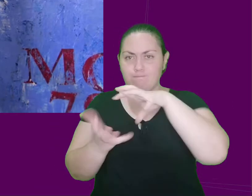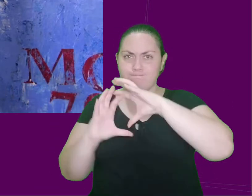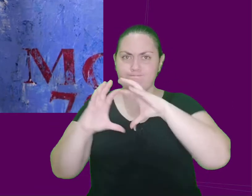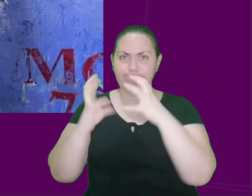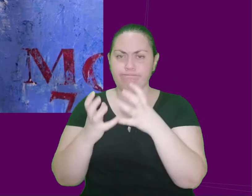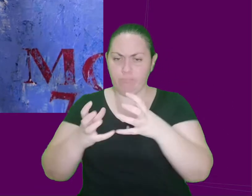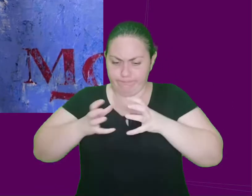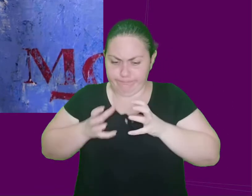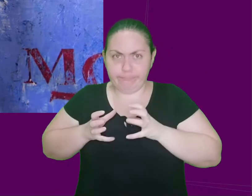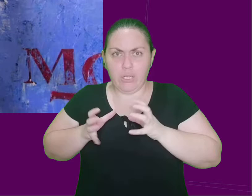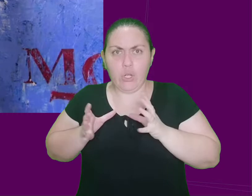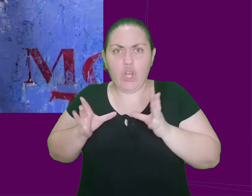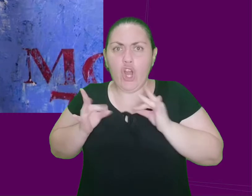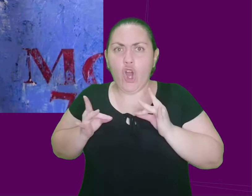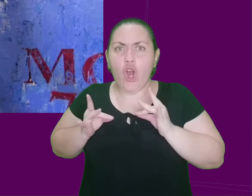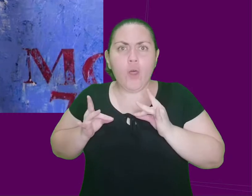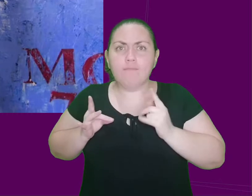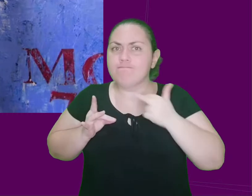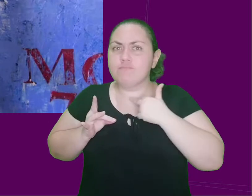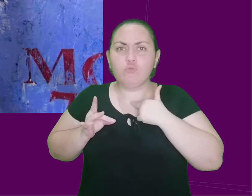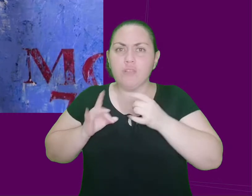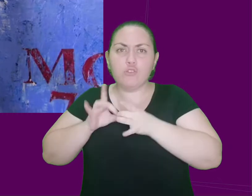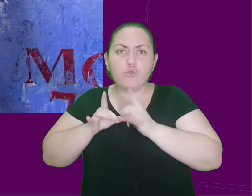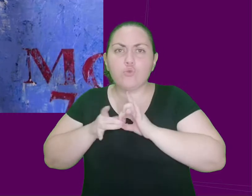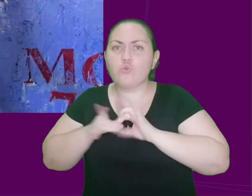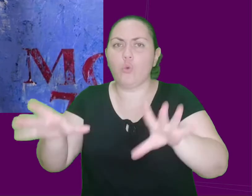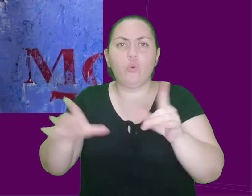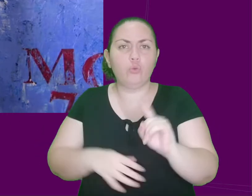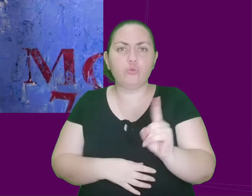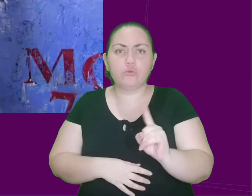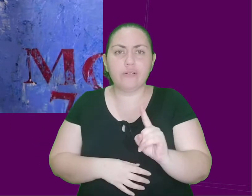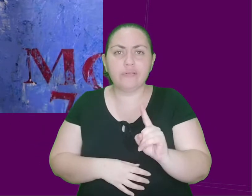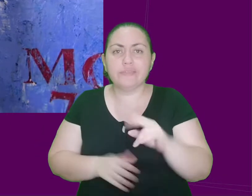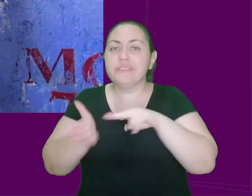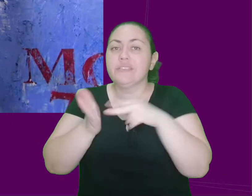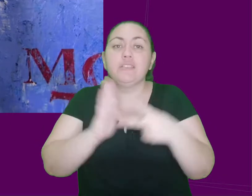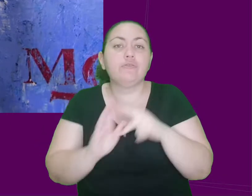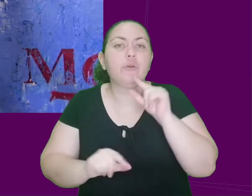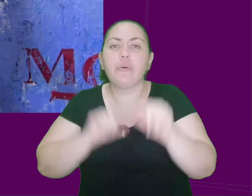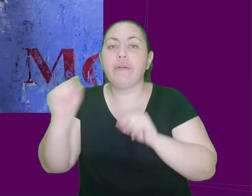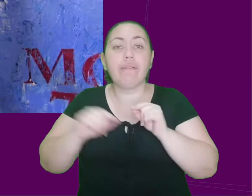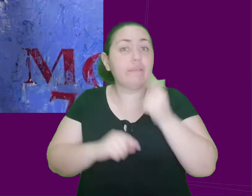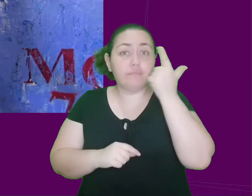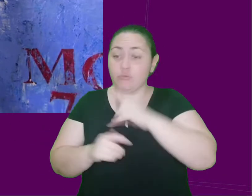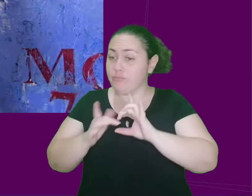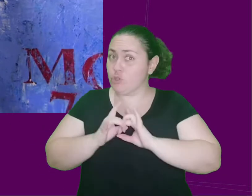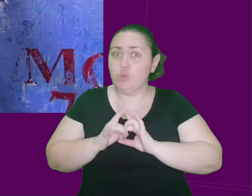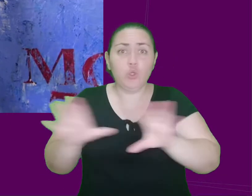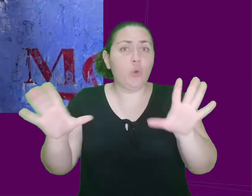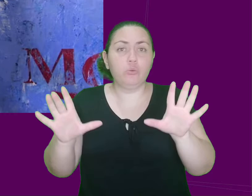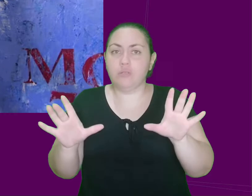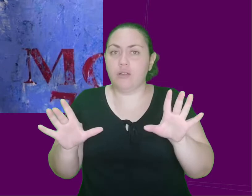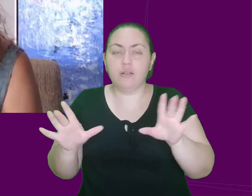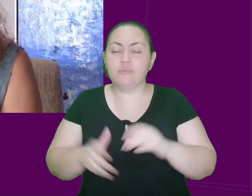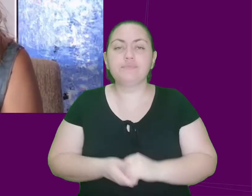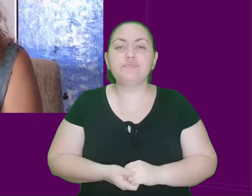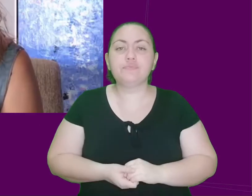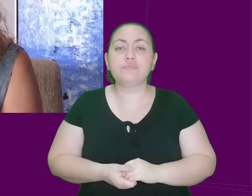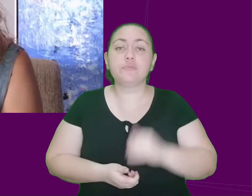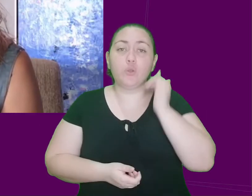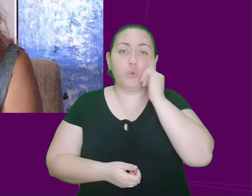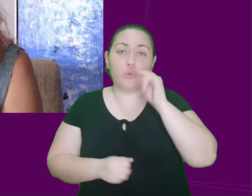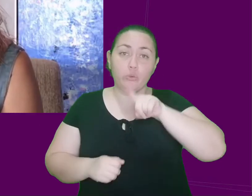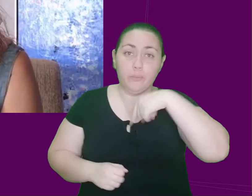Essa geleia se prende a ele de forma irremediável, ou seja, ele não consegue se desprender dela.